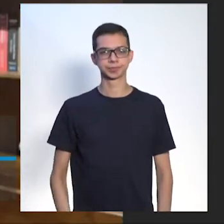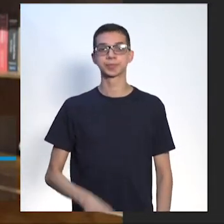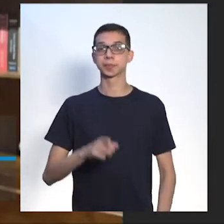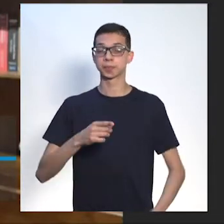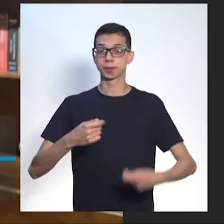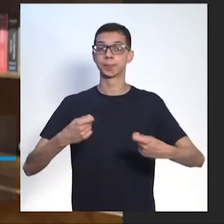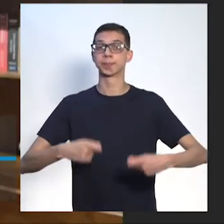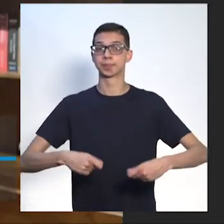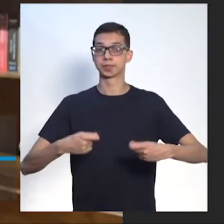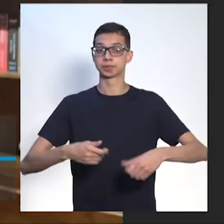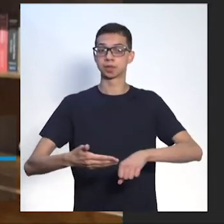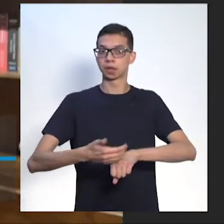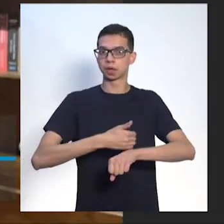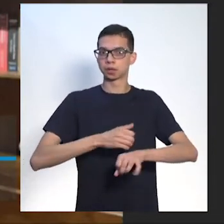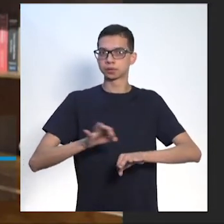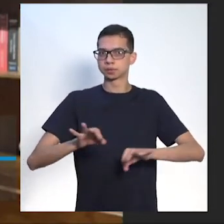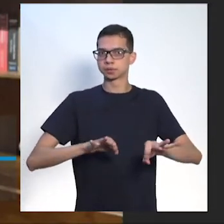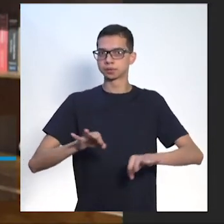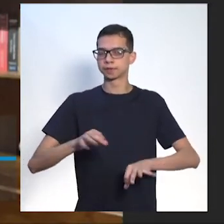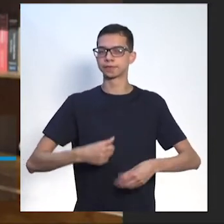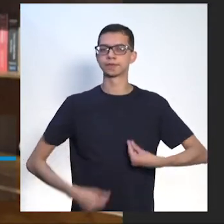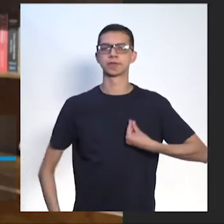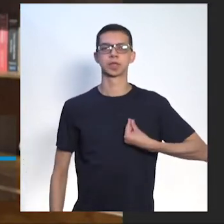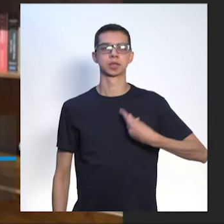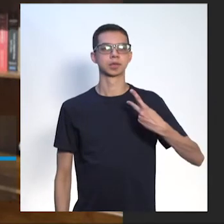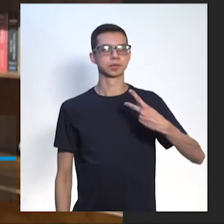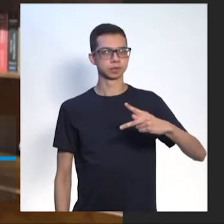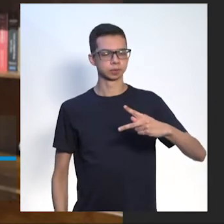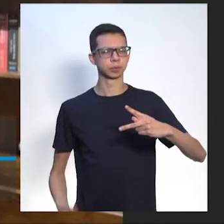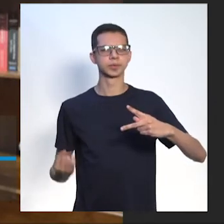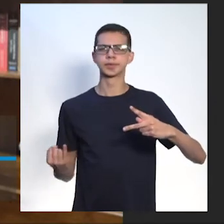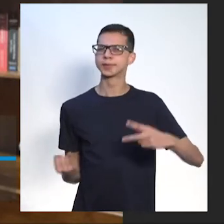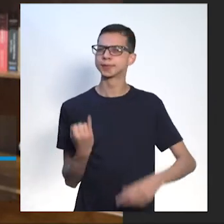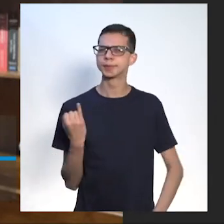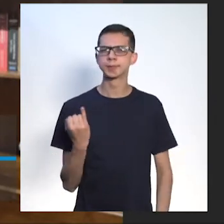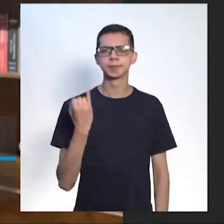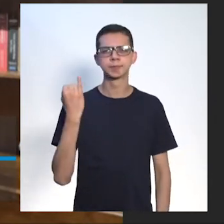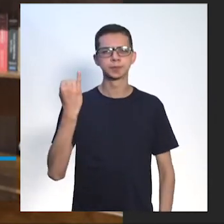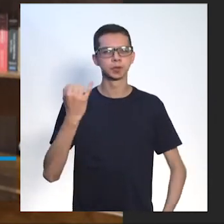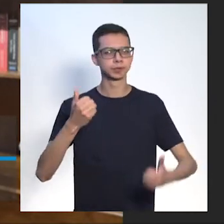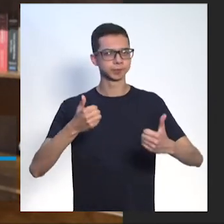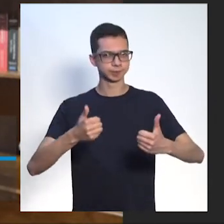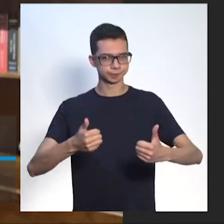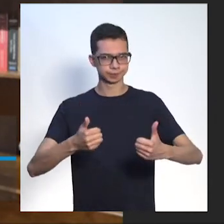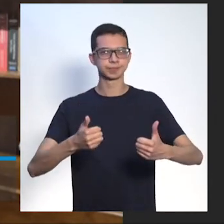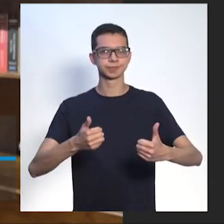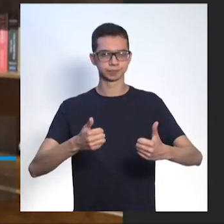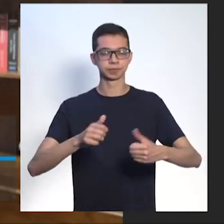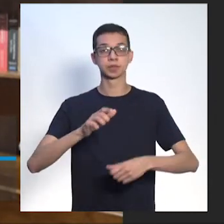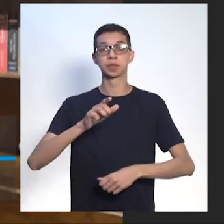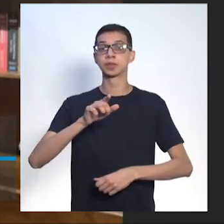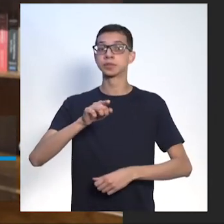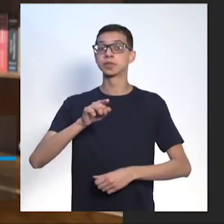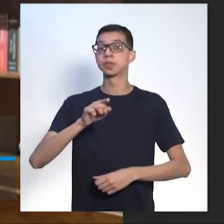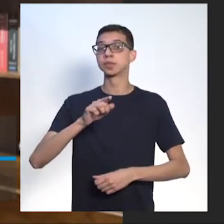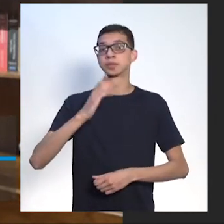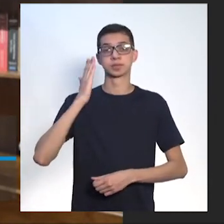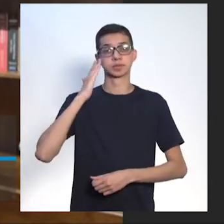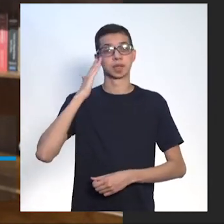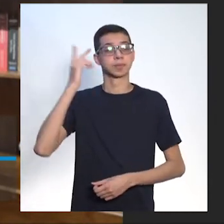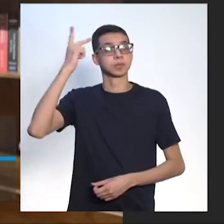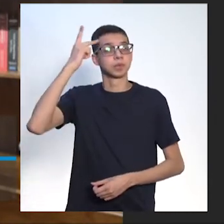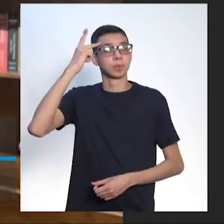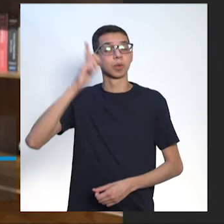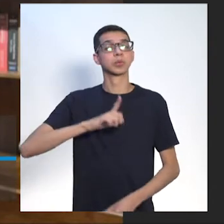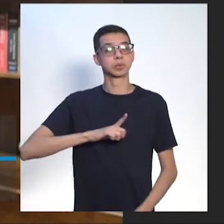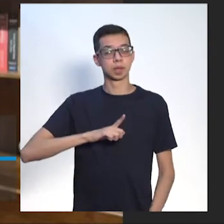sua vida, planejar a sua vida. Isso é muito importante, tá certo? Então, aí você vê, quem está em São Paulo, tem a Universidade Federal do Rio de